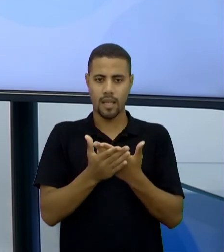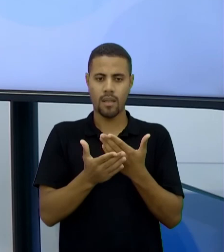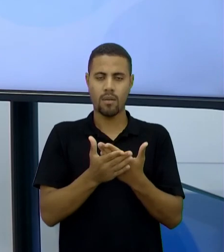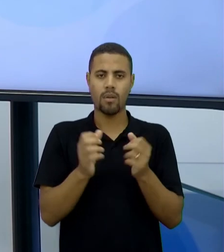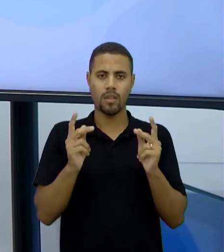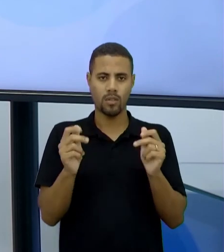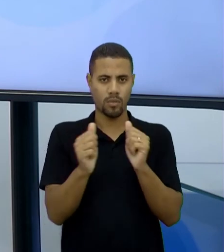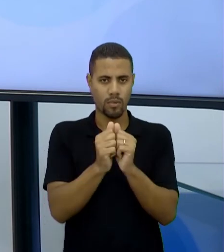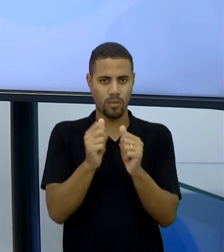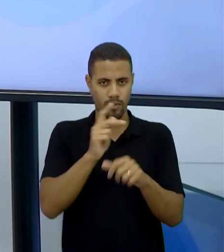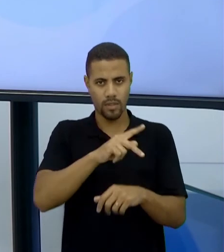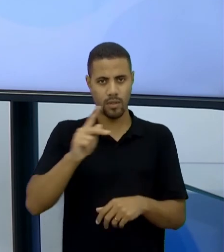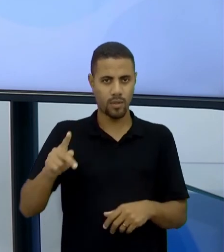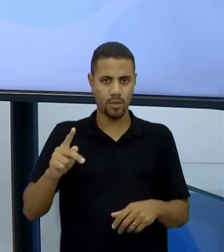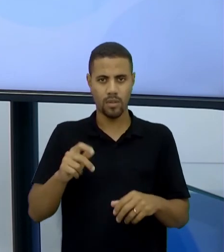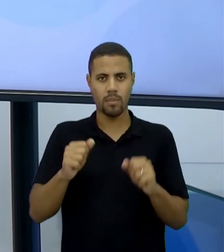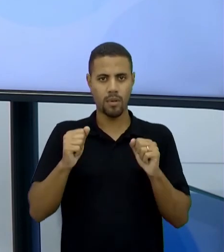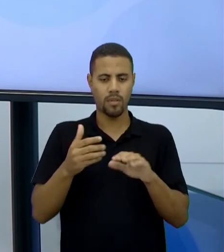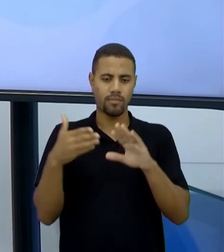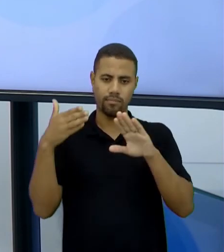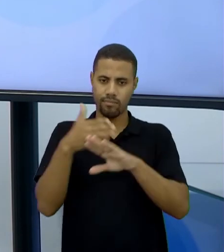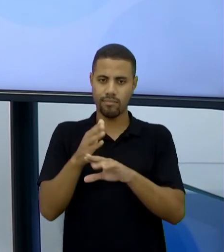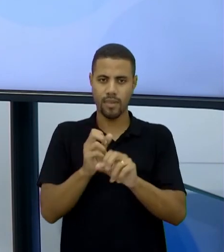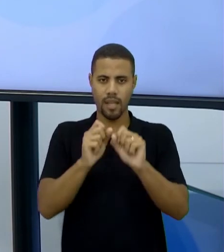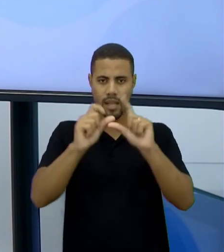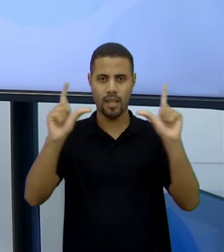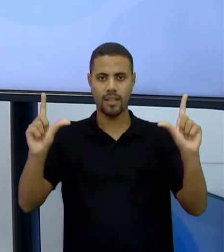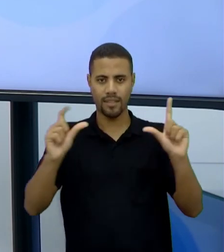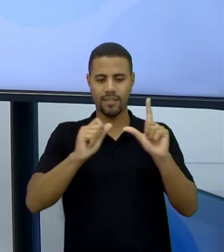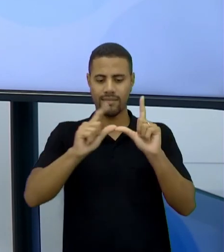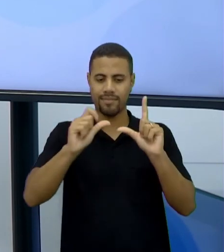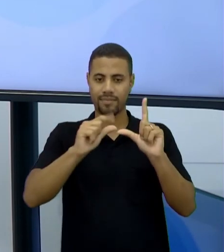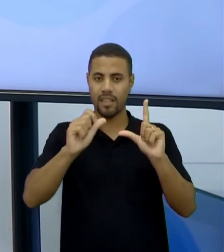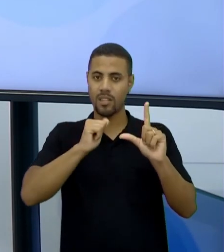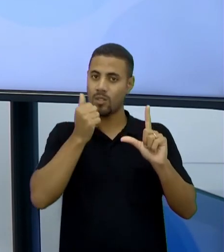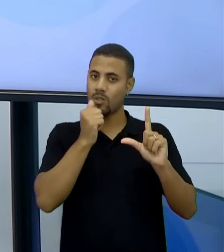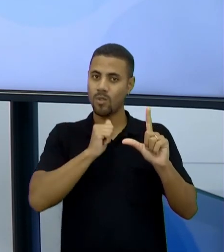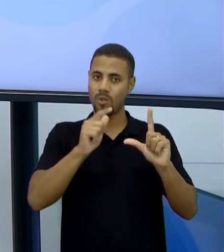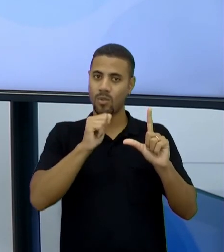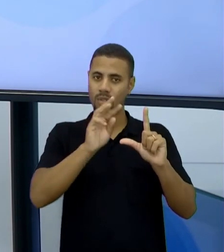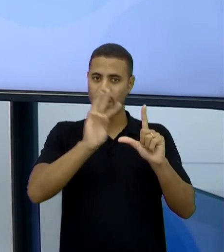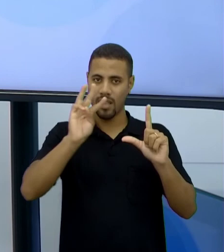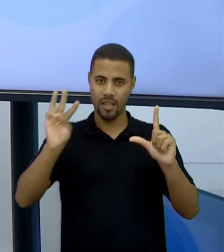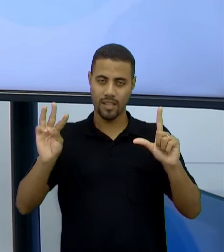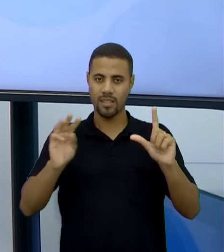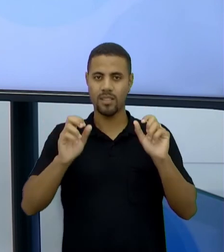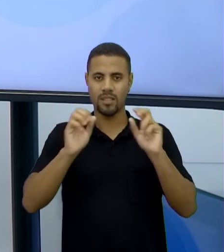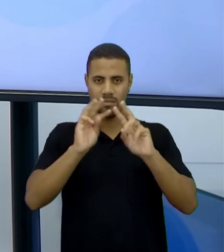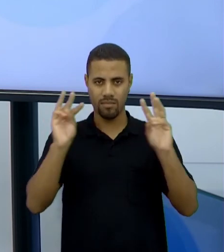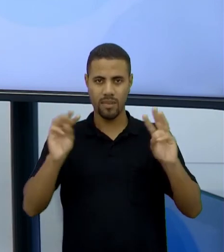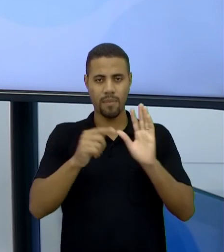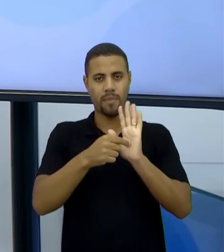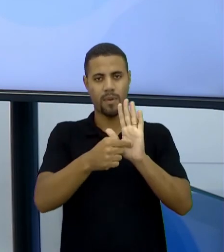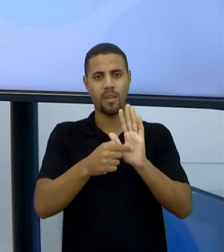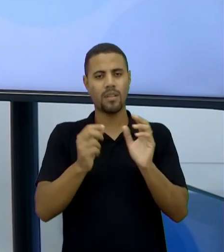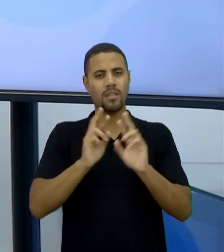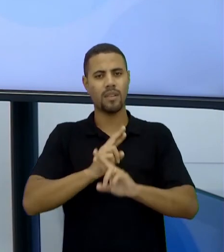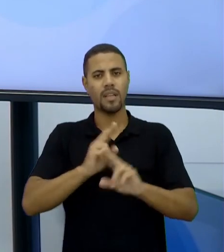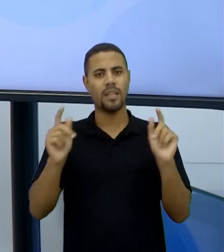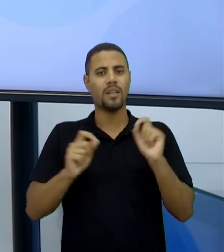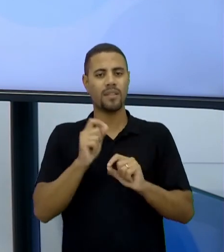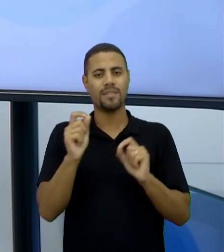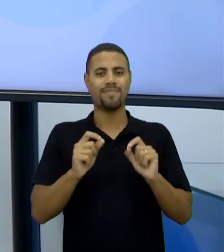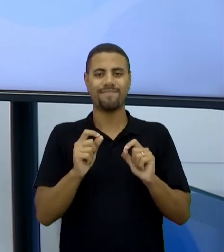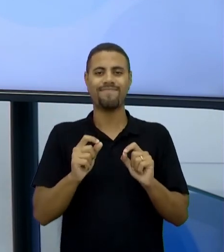com o professor, acessar o link que tem com o áudio e observar aí qual que foi a diferença do